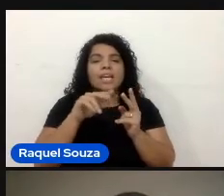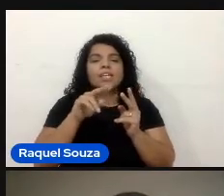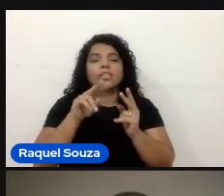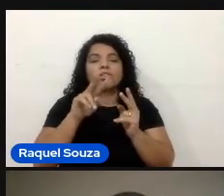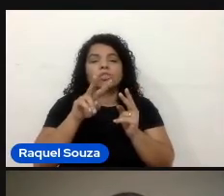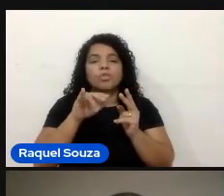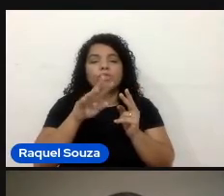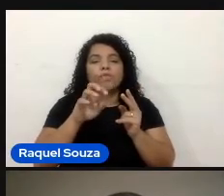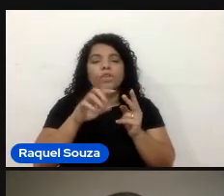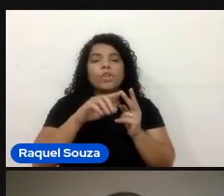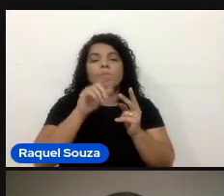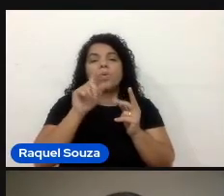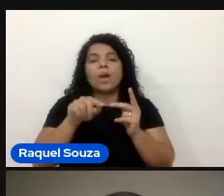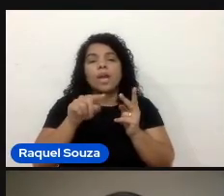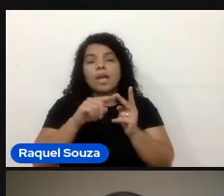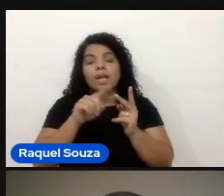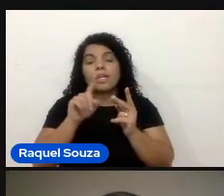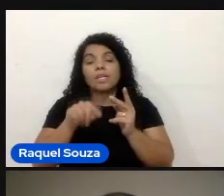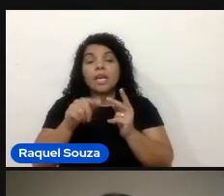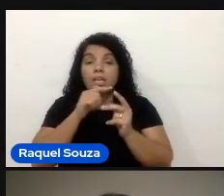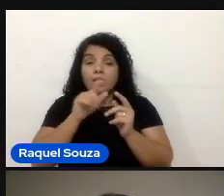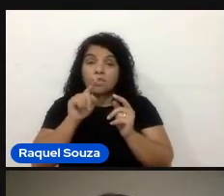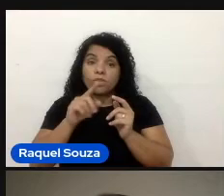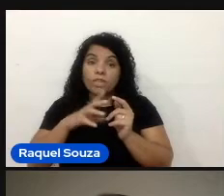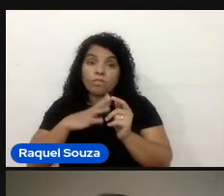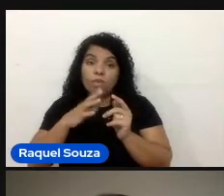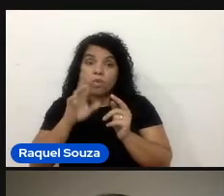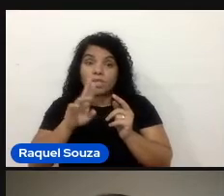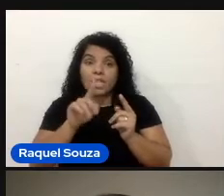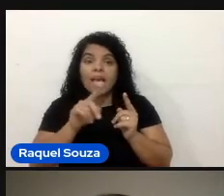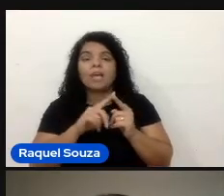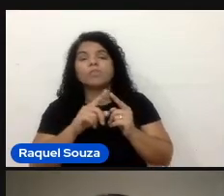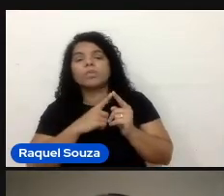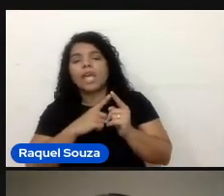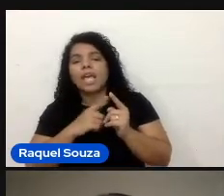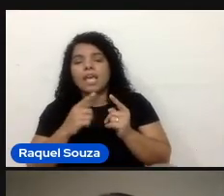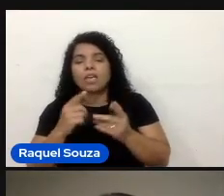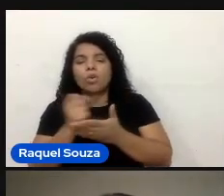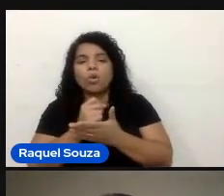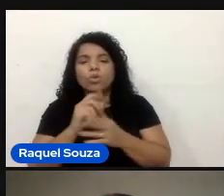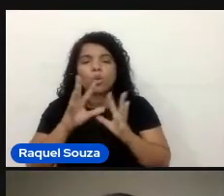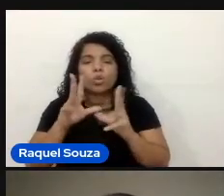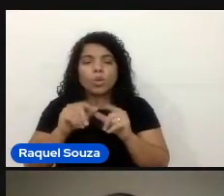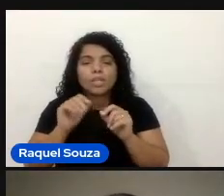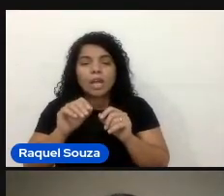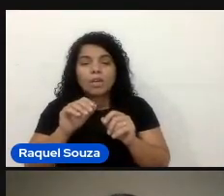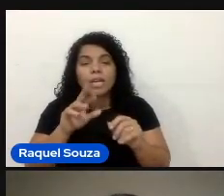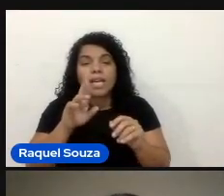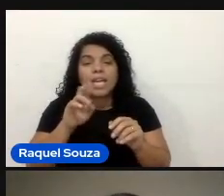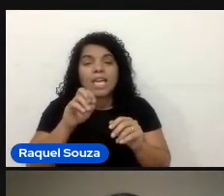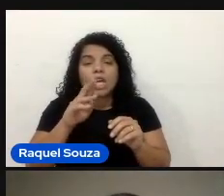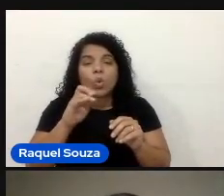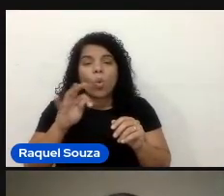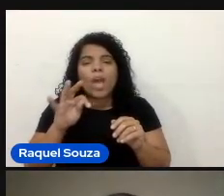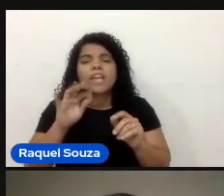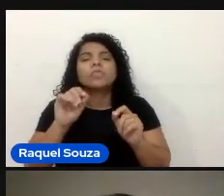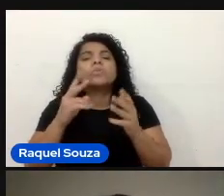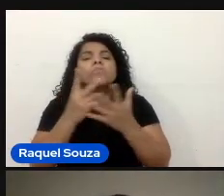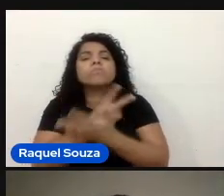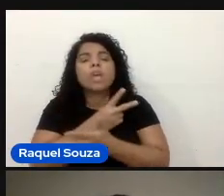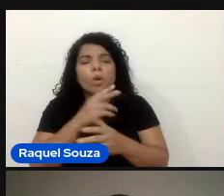bem ousado aí. Tem um controle total de requests que estão acontecendo, de eventos do